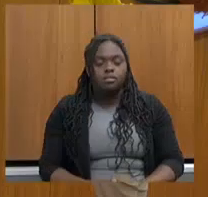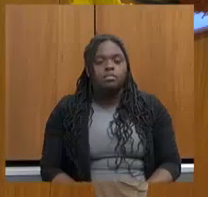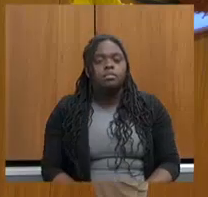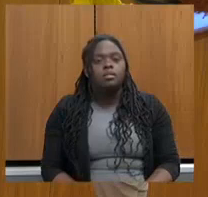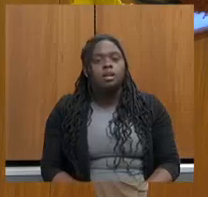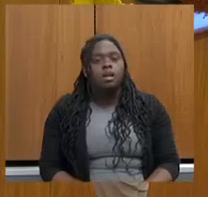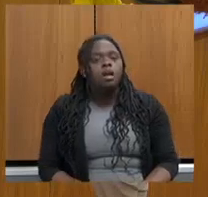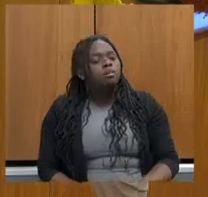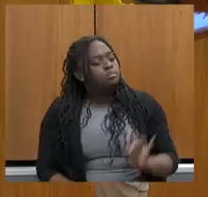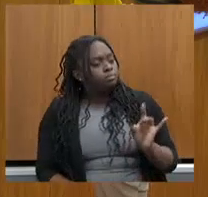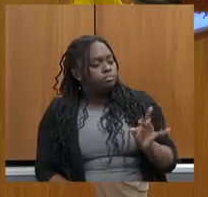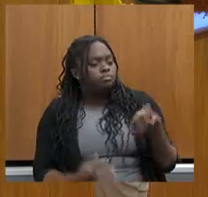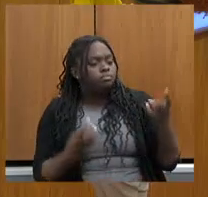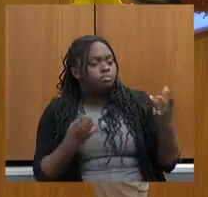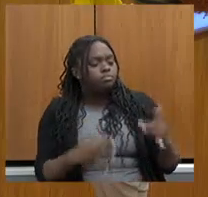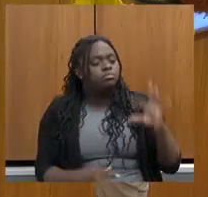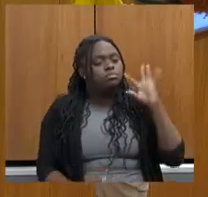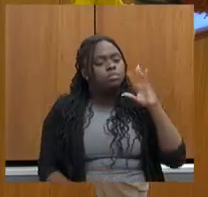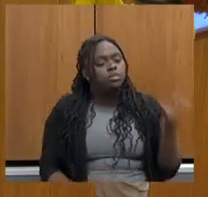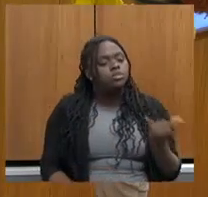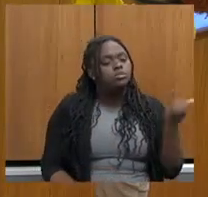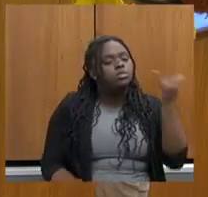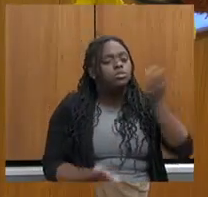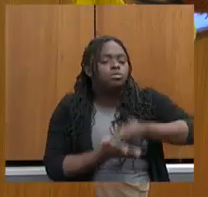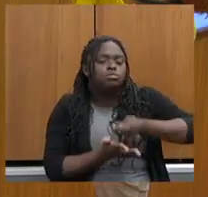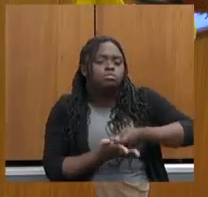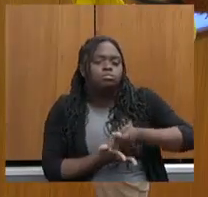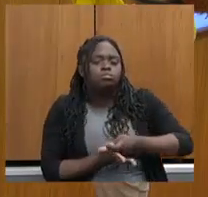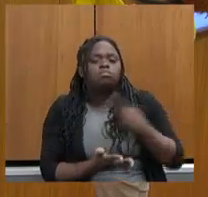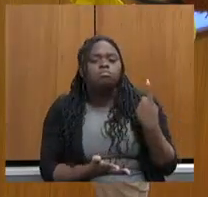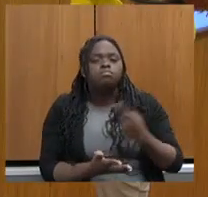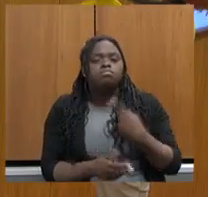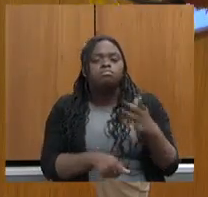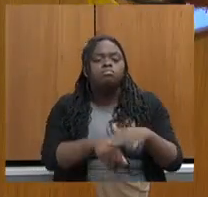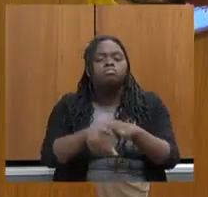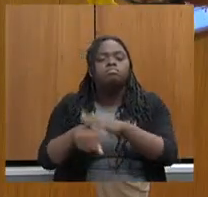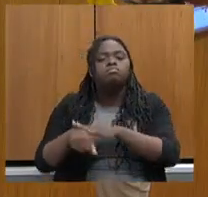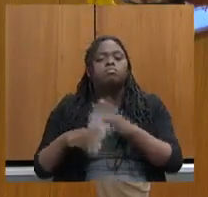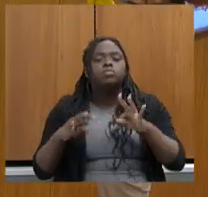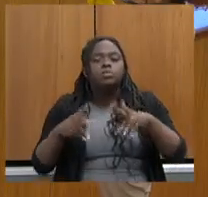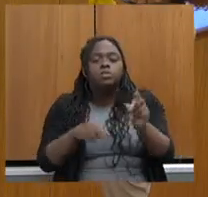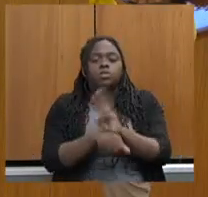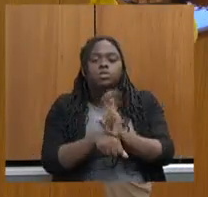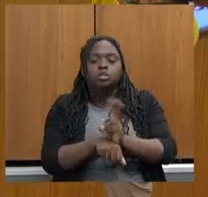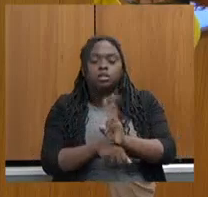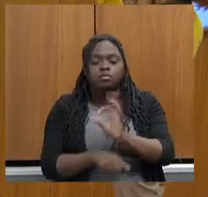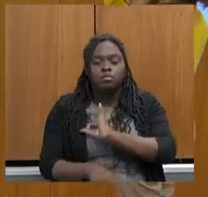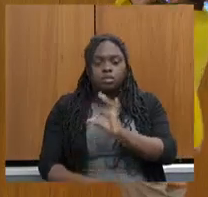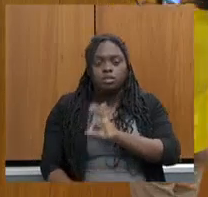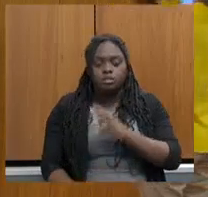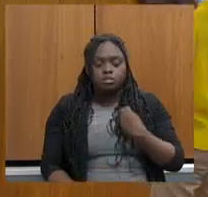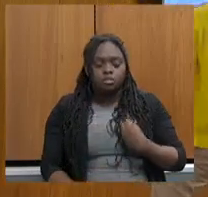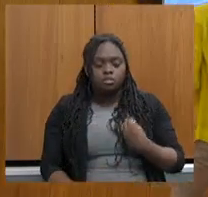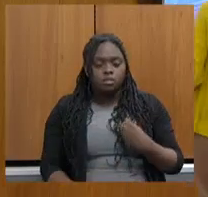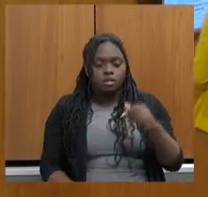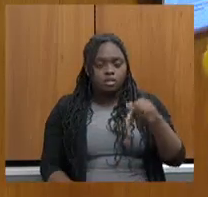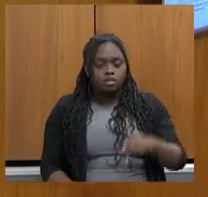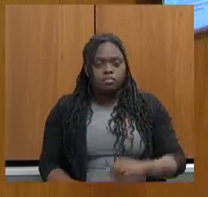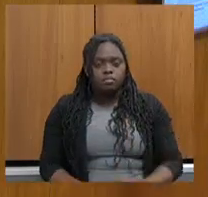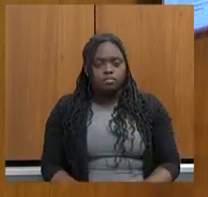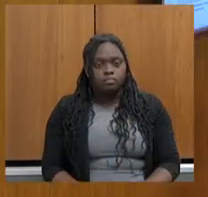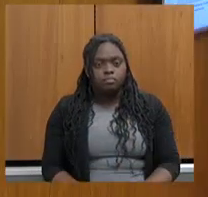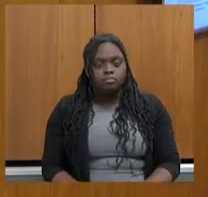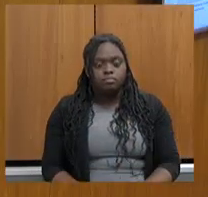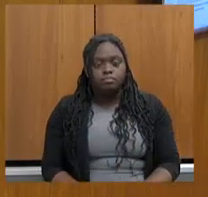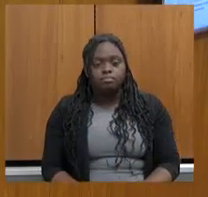que é importante a cobrança que a gente tem feito aqui de todos os chefes de polícia que aqui comparece da rubrica